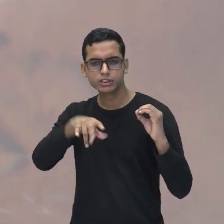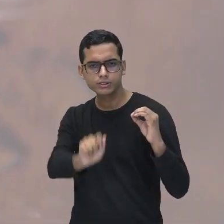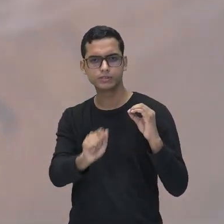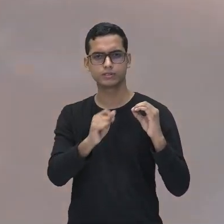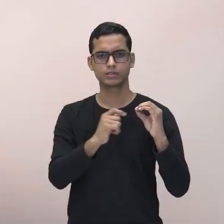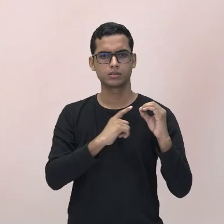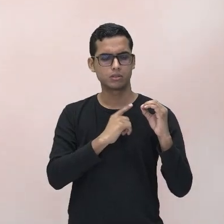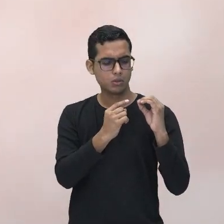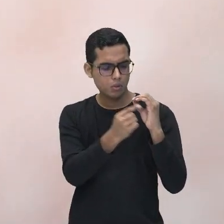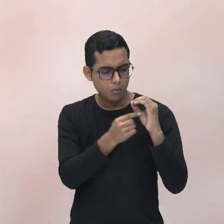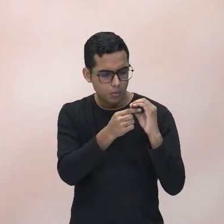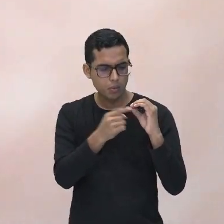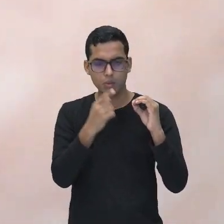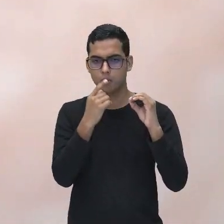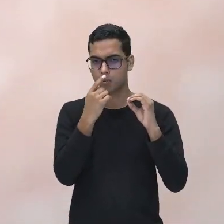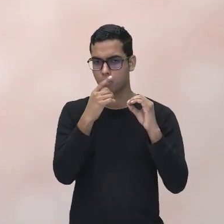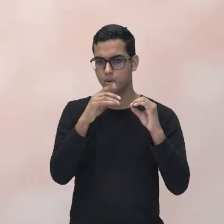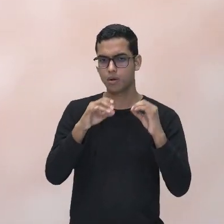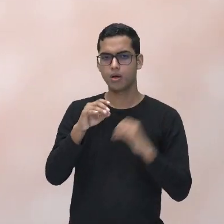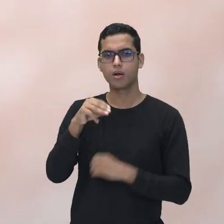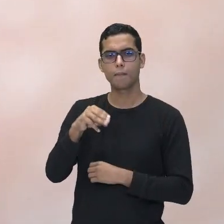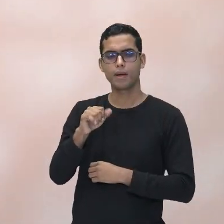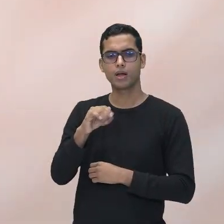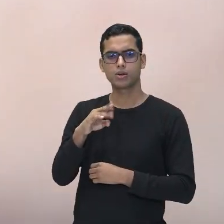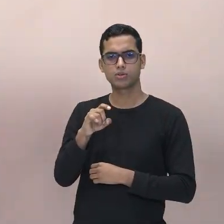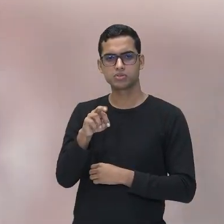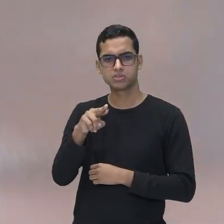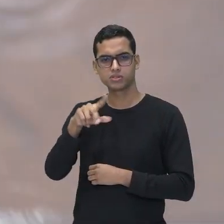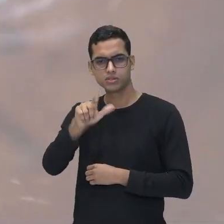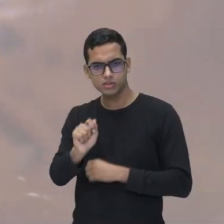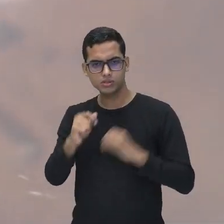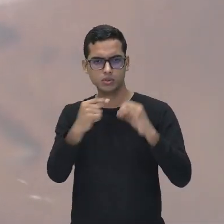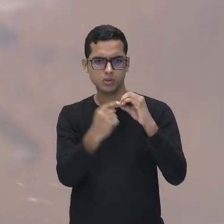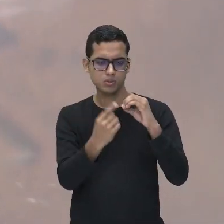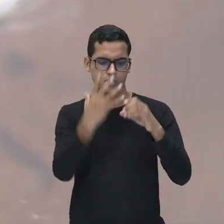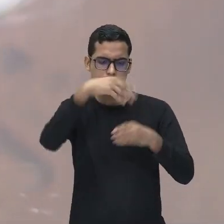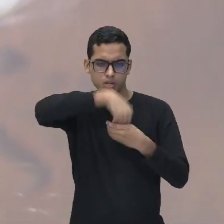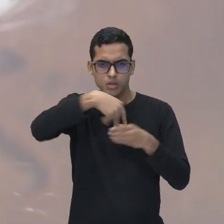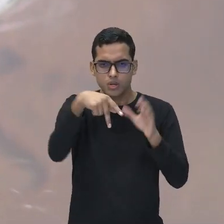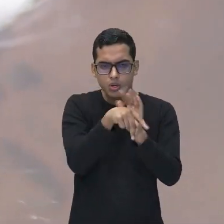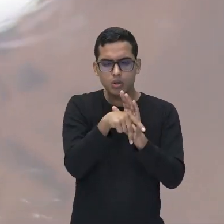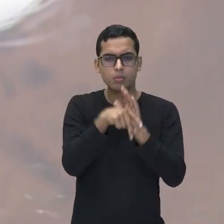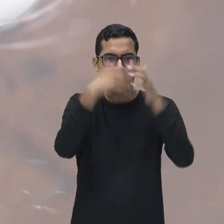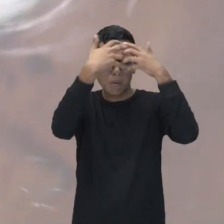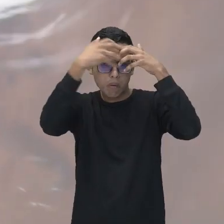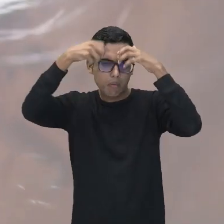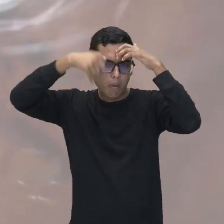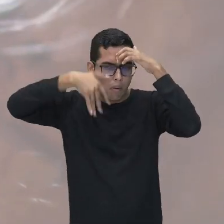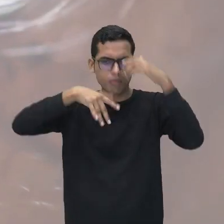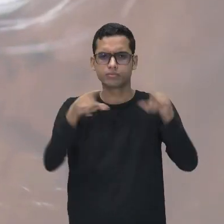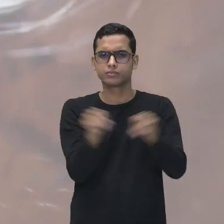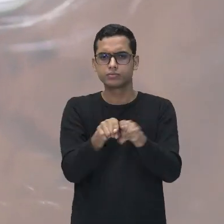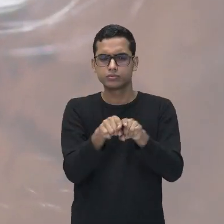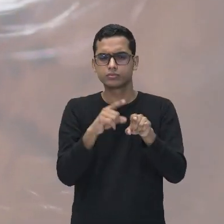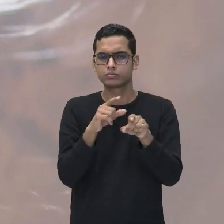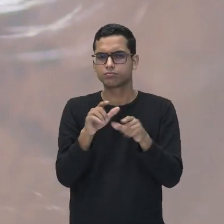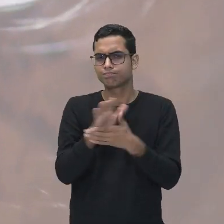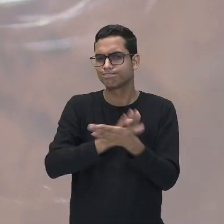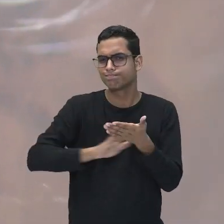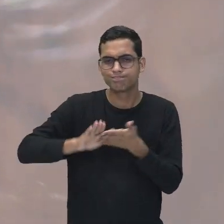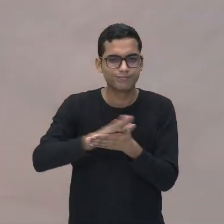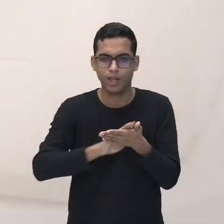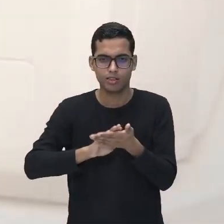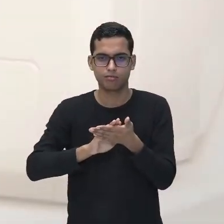no cristalino, nada na mácula lútea, nada no nervo óptico, nada em parte